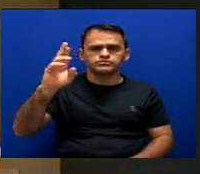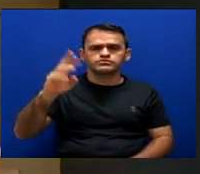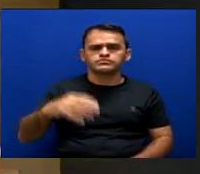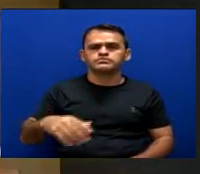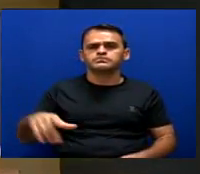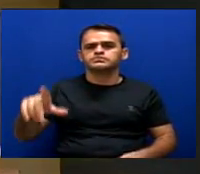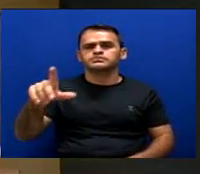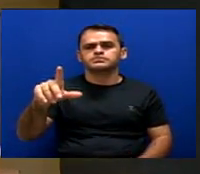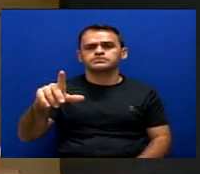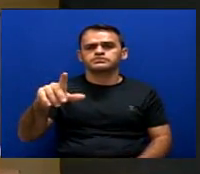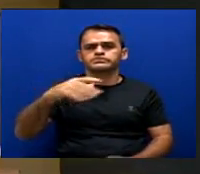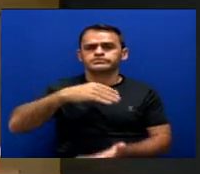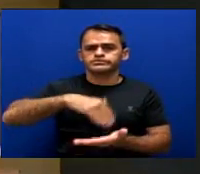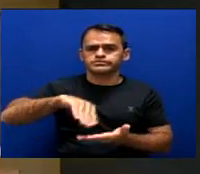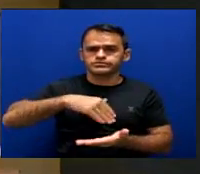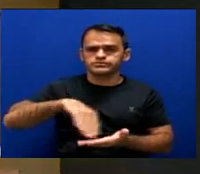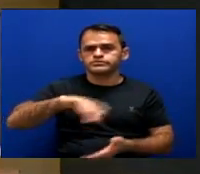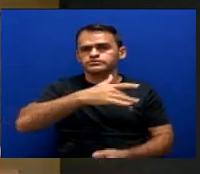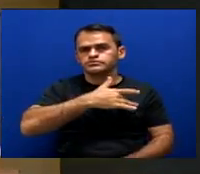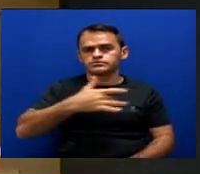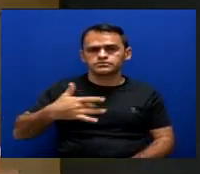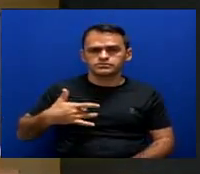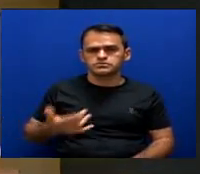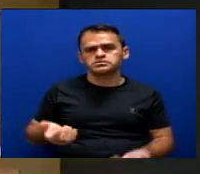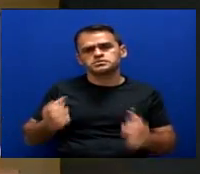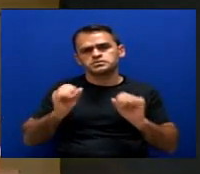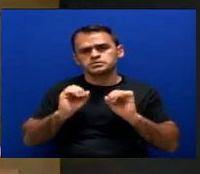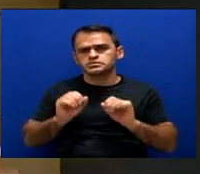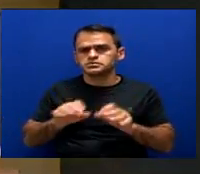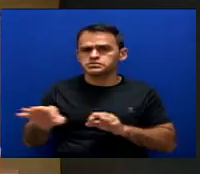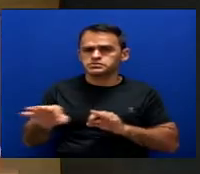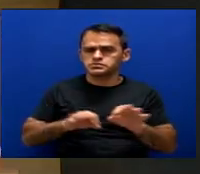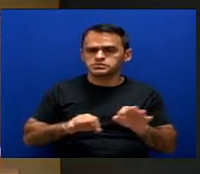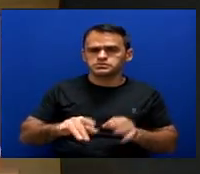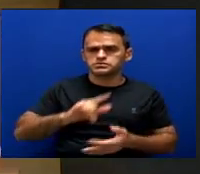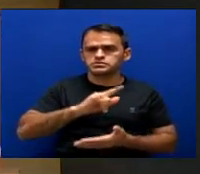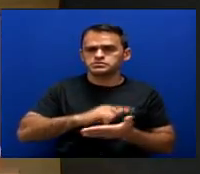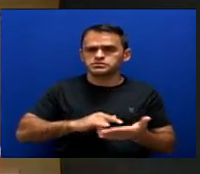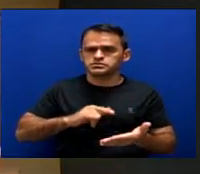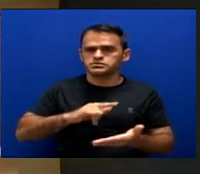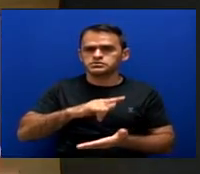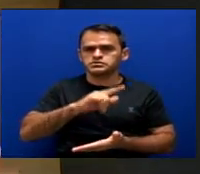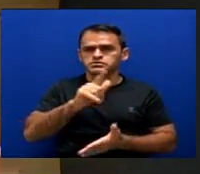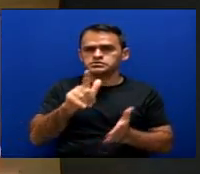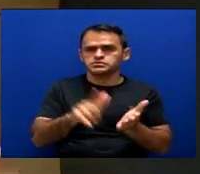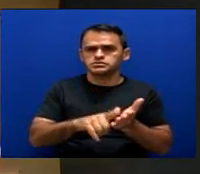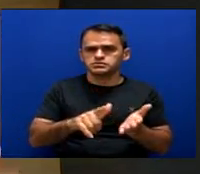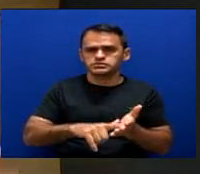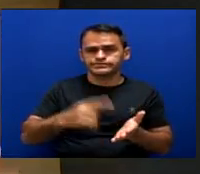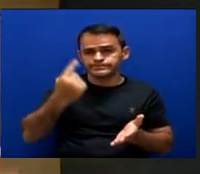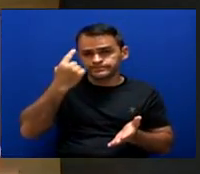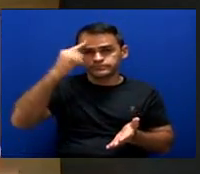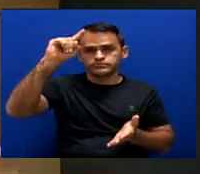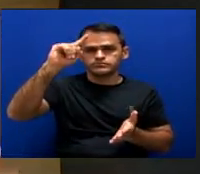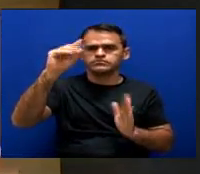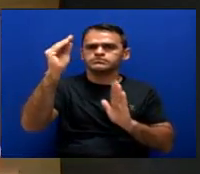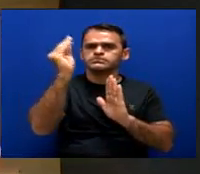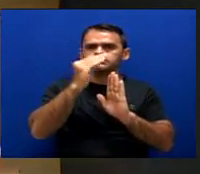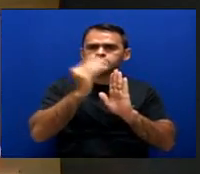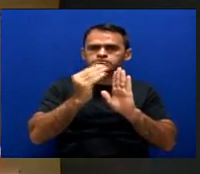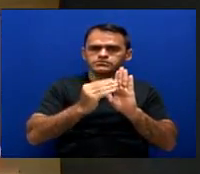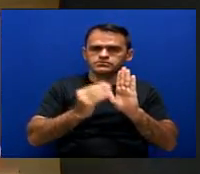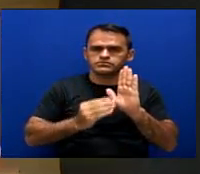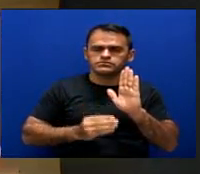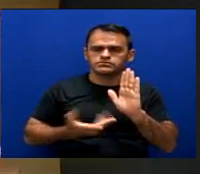os secretários de saúde nós podemos elaborar cada um elaborou um documento algumas idéias que vocês pudessem analisar nessa